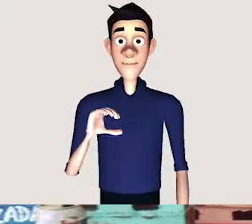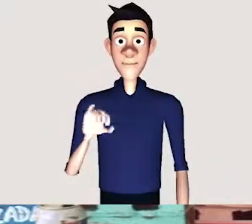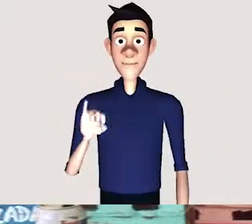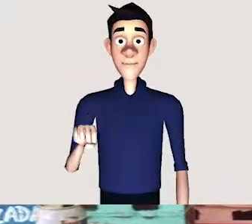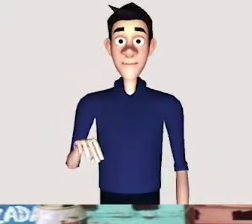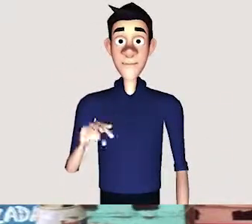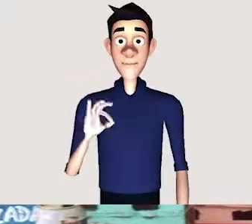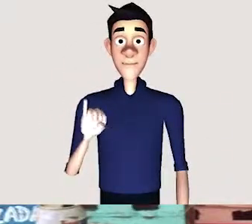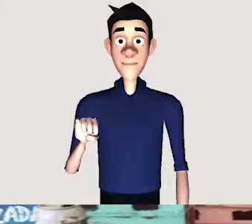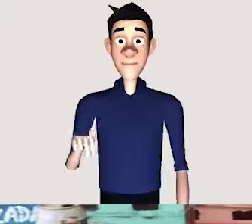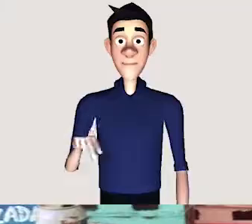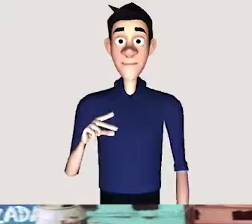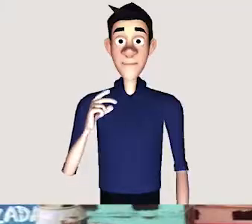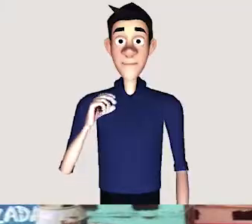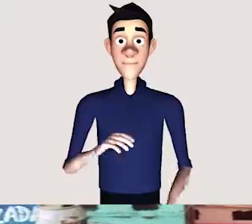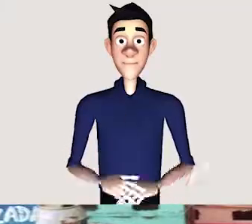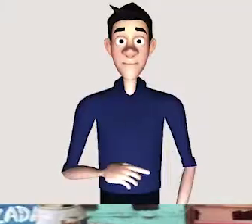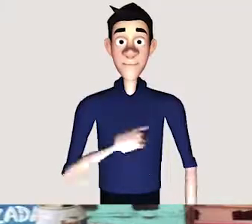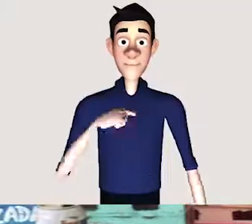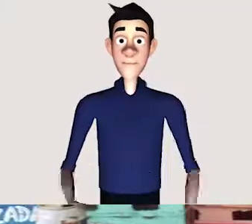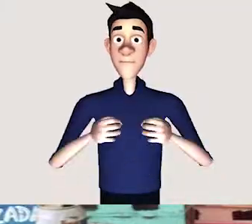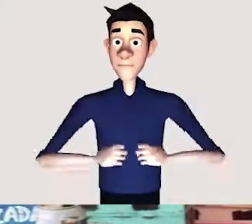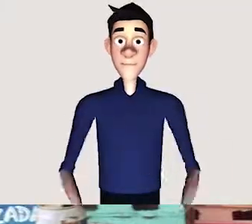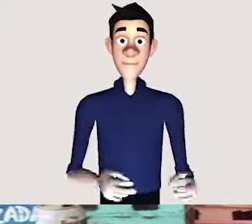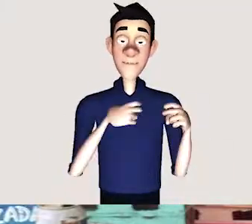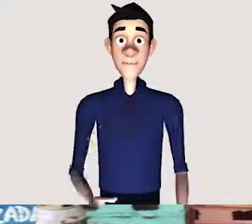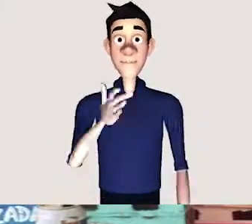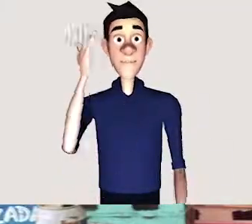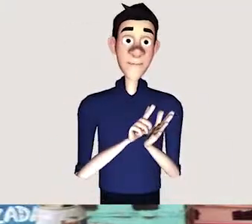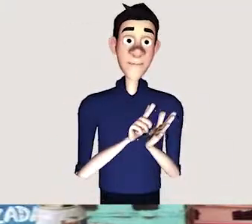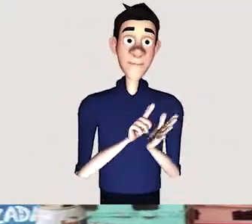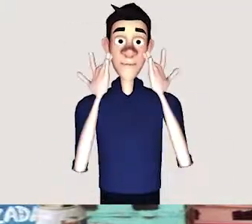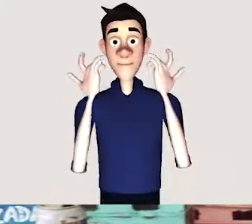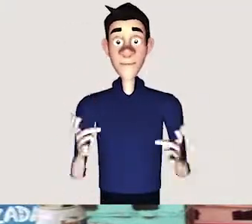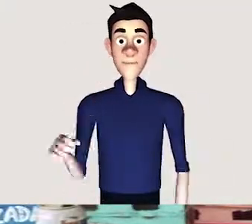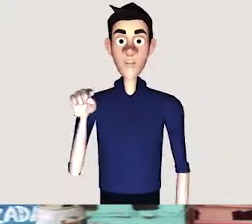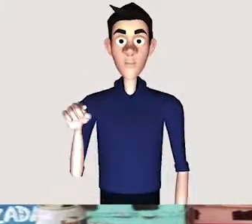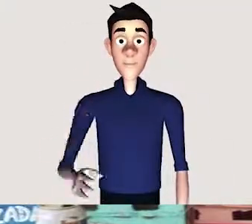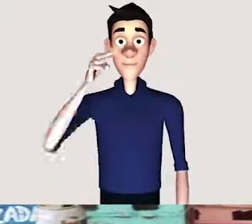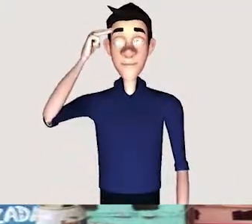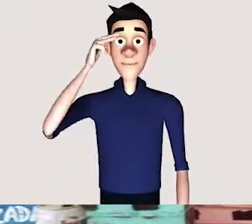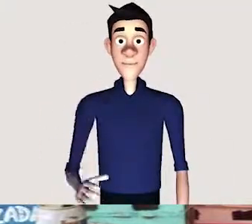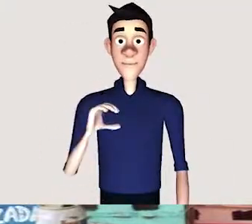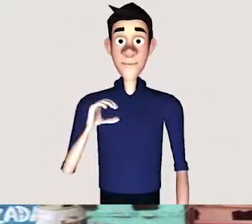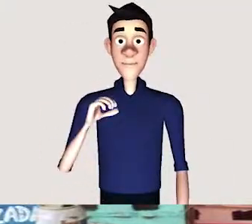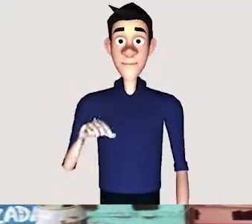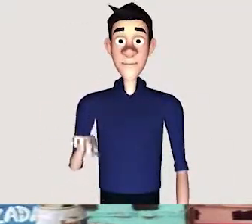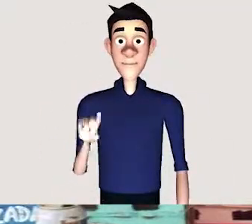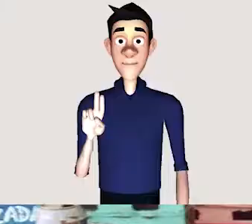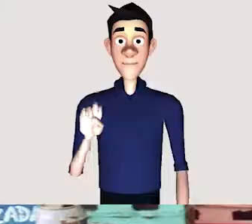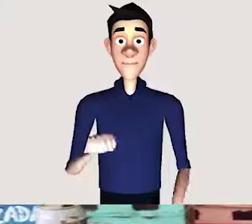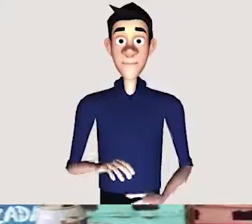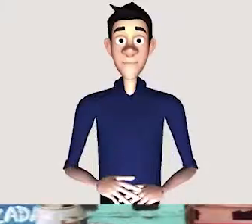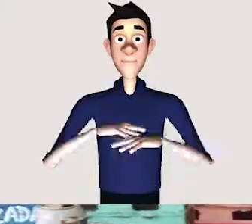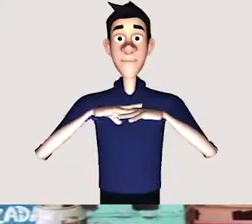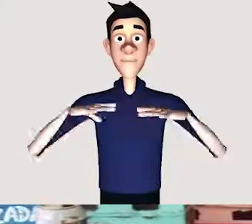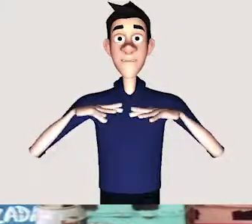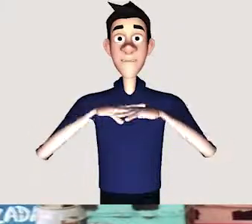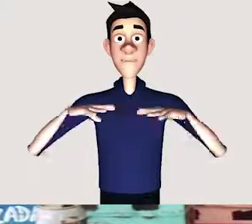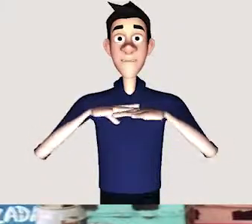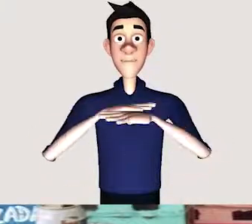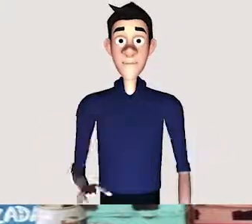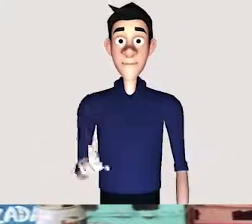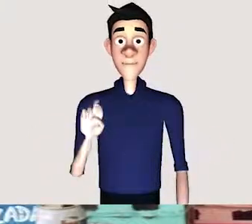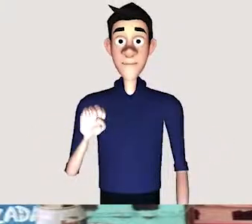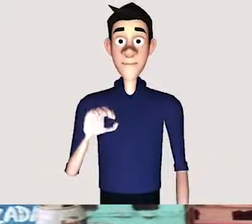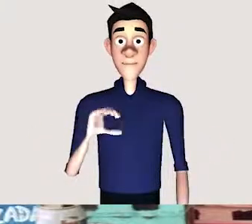Coque, na cidade do Recife. Em todos esses lugares e em muitos outros, nós vamos encontrar uma capacidade de resistência